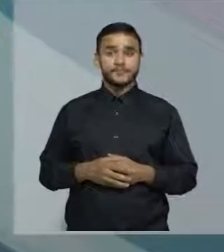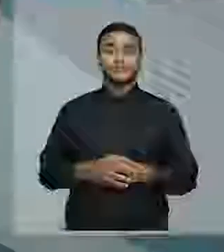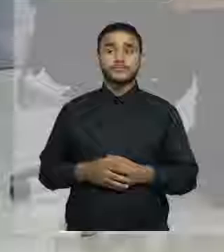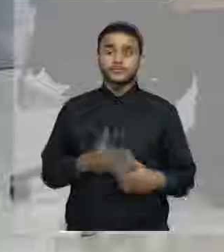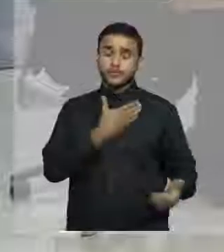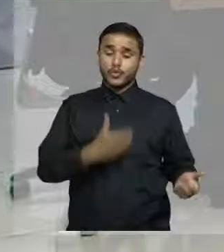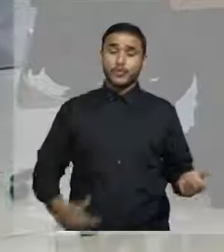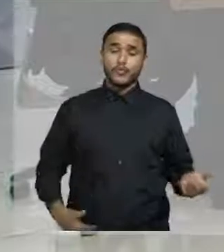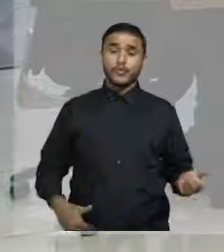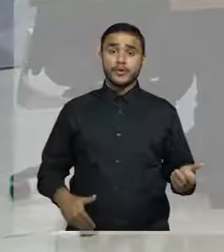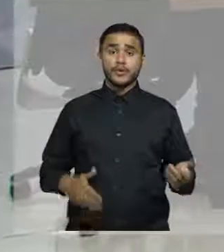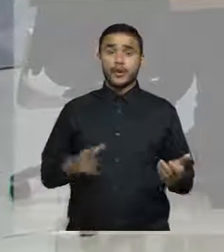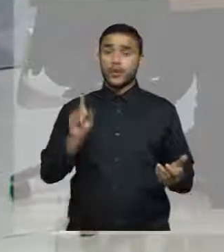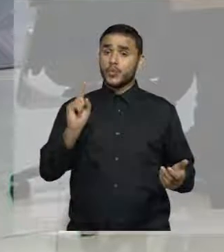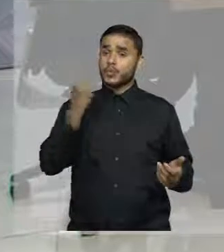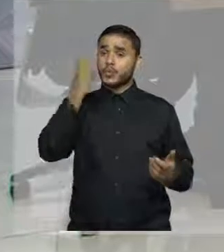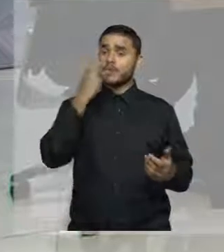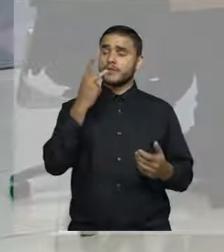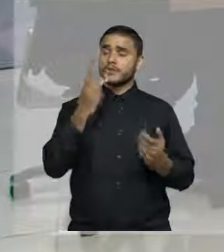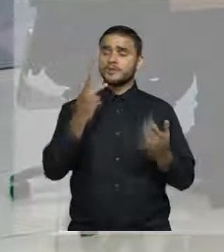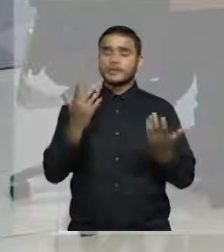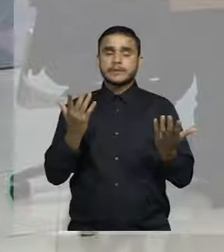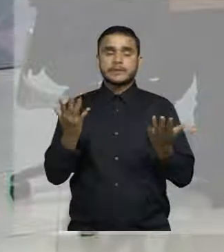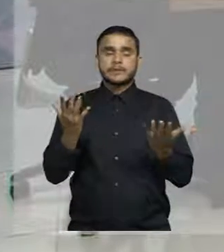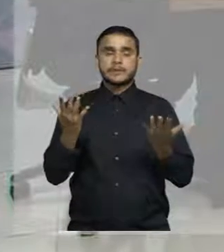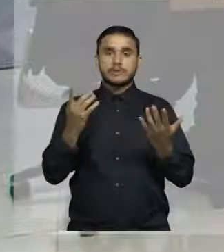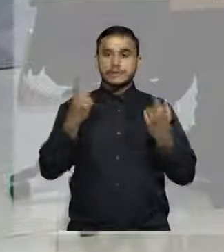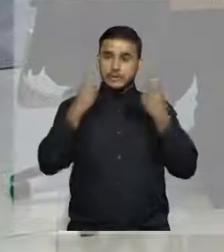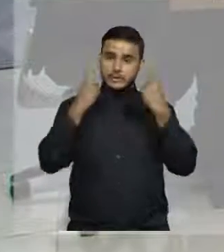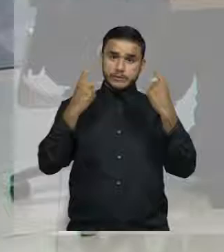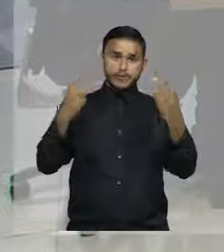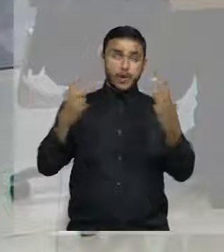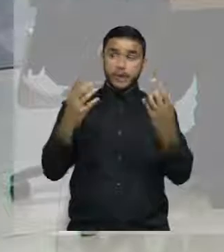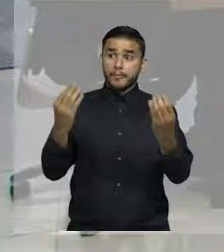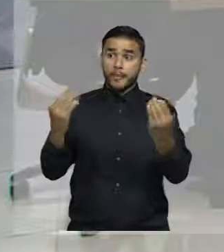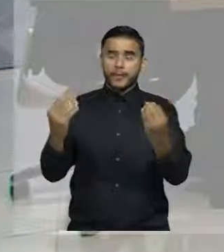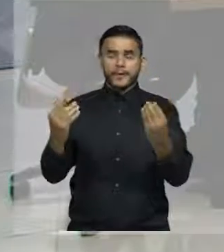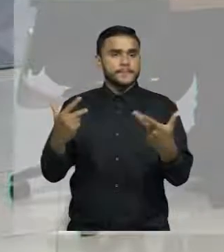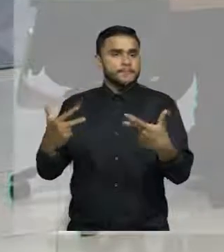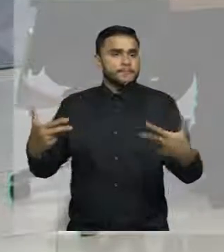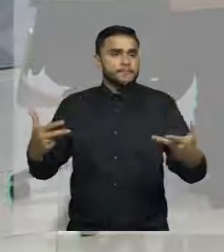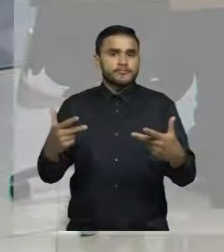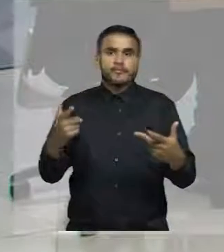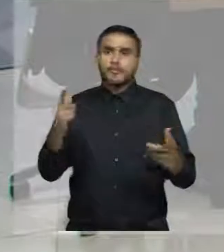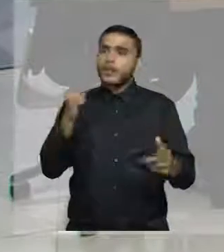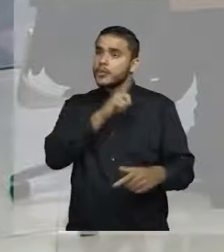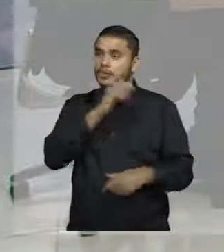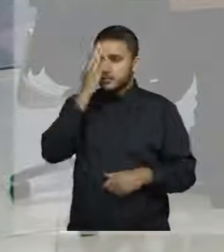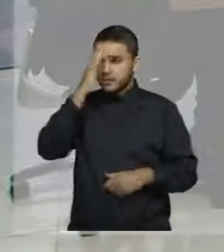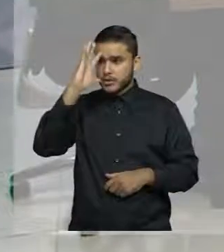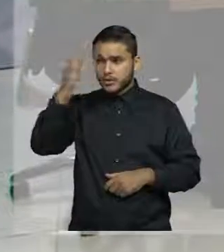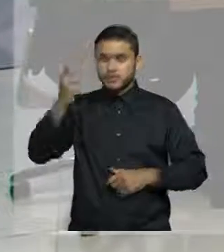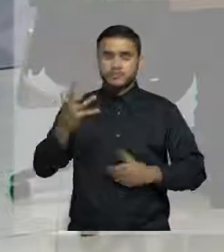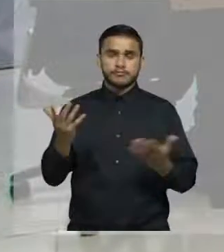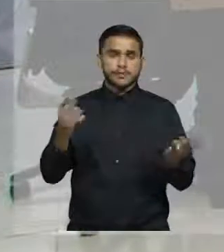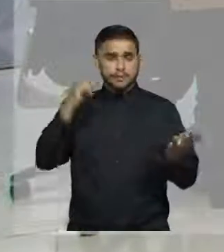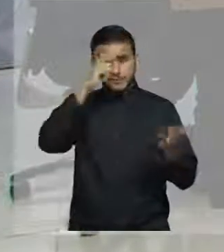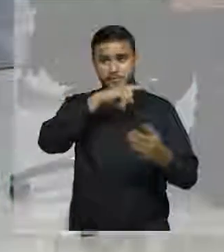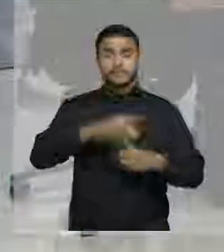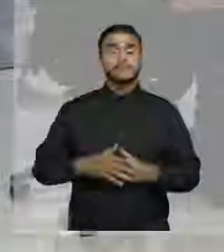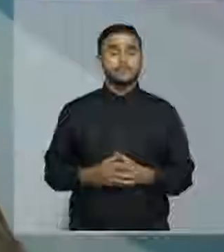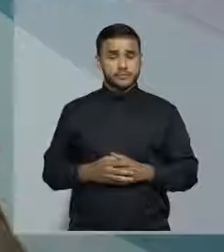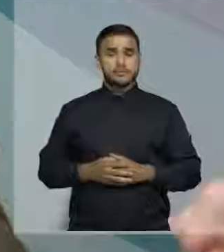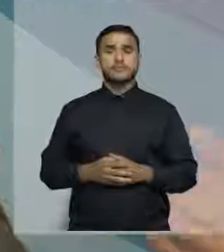Estado. E é claro que esse controle, funcionando como único controle, não resolve o problema, não dá conta, né? E